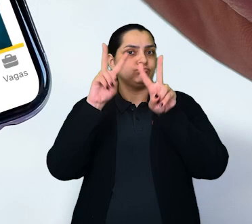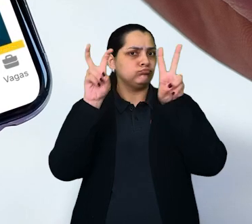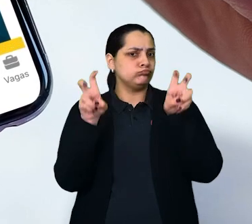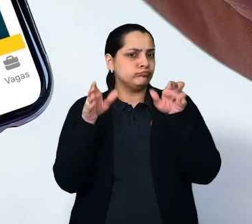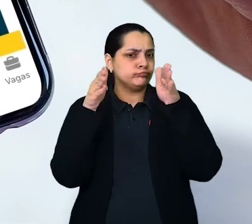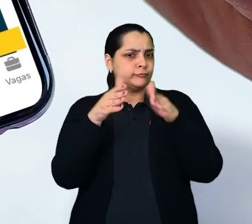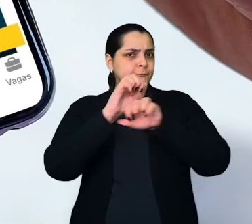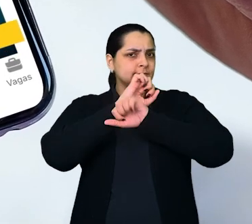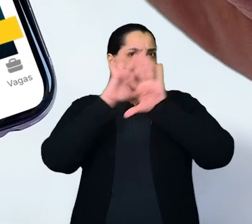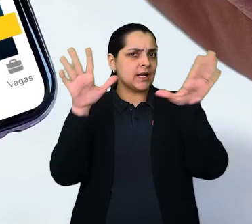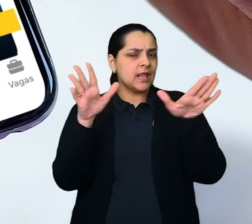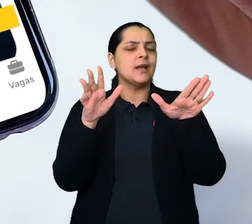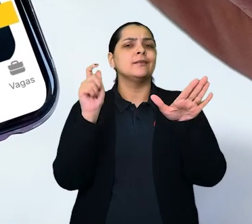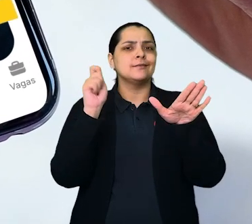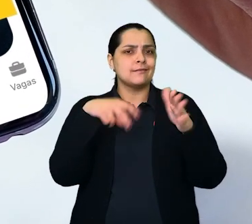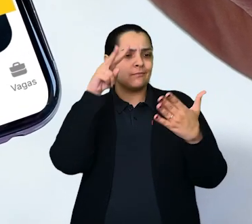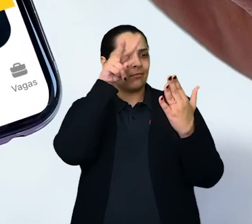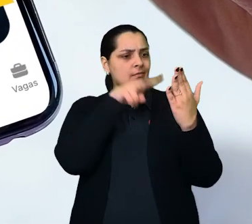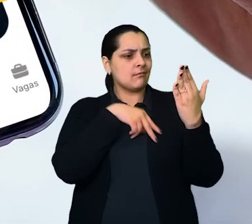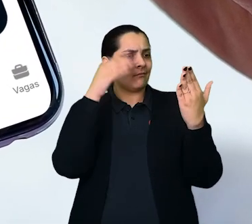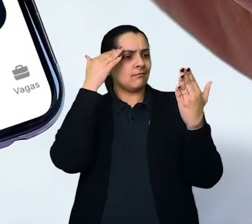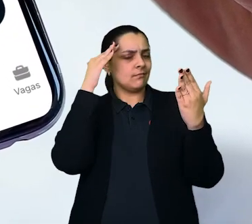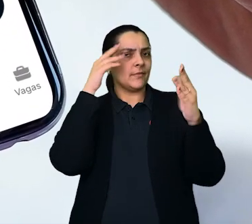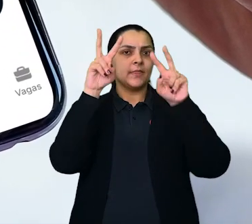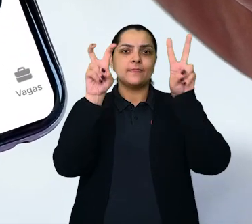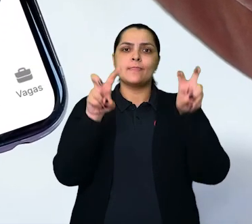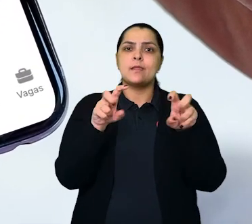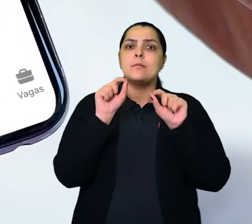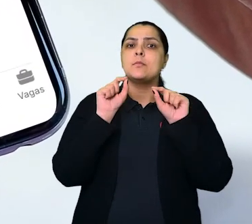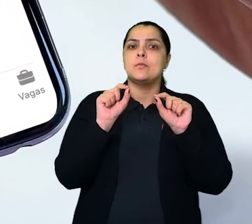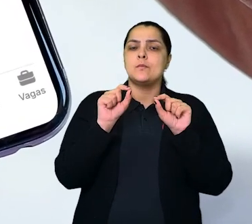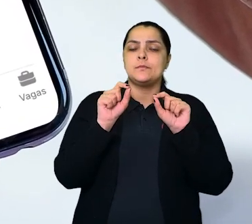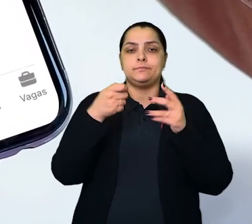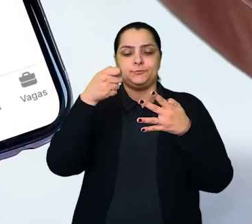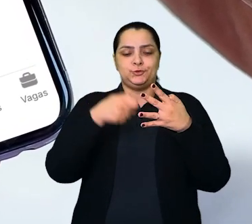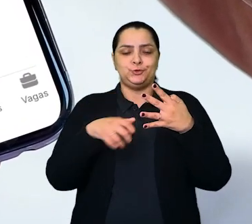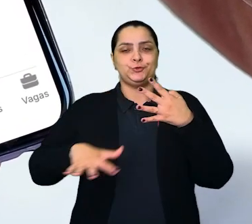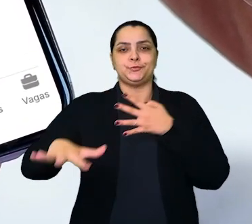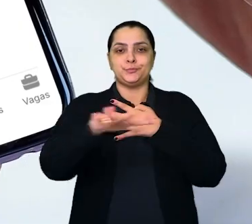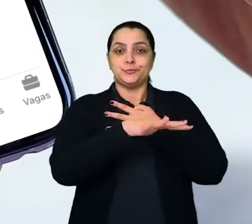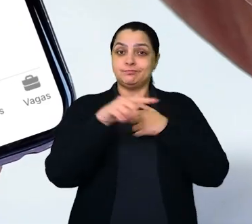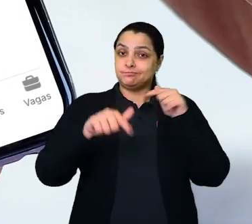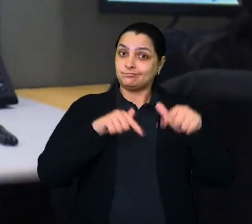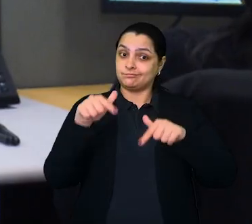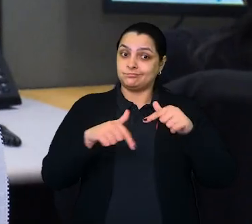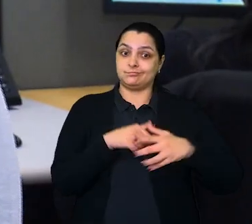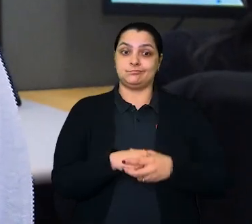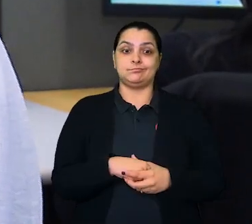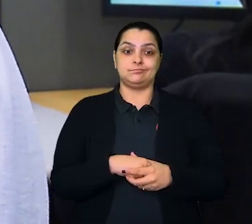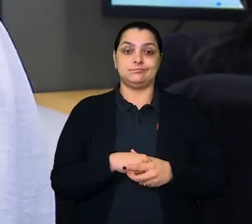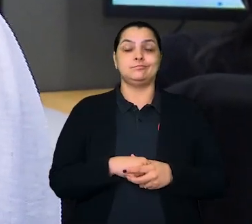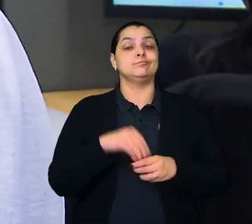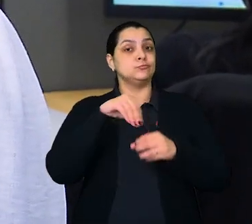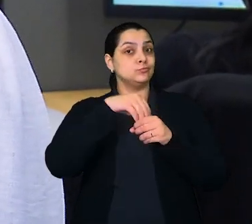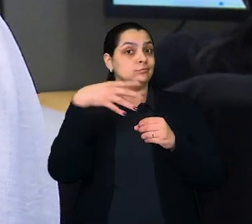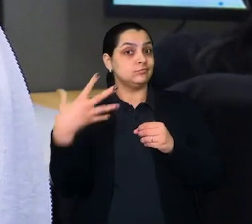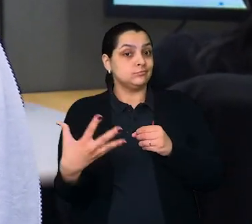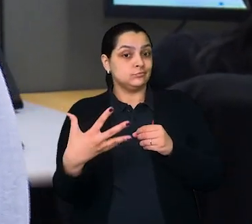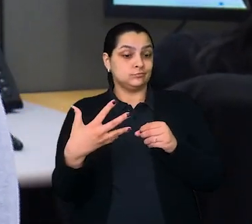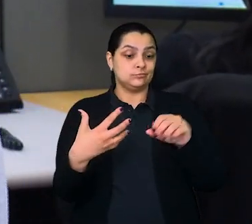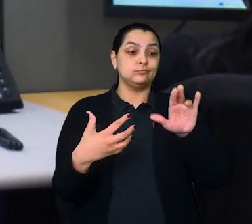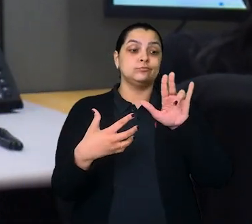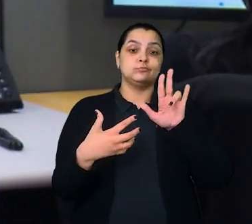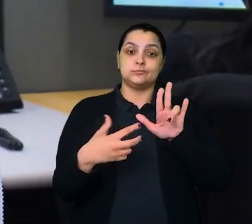abordagem clara e acessível de temas relacionados à jurisprudência trabalhista. O conteúdo do LinkedIn do